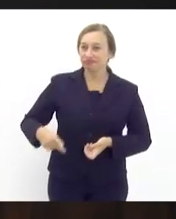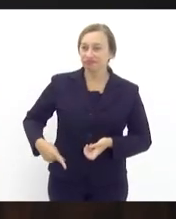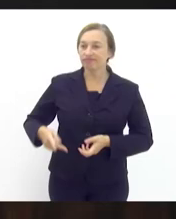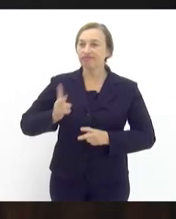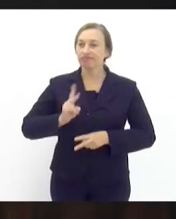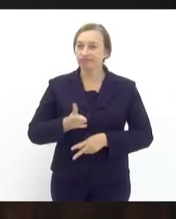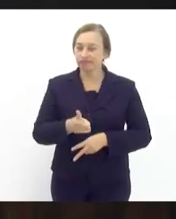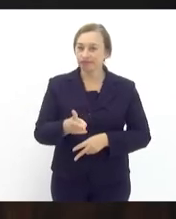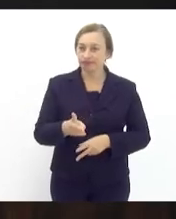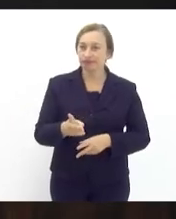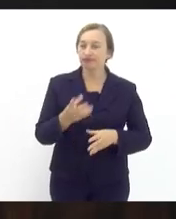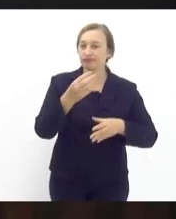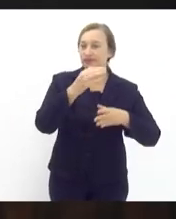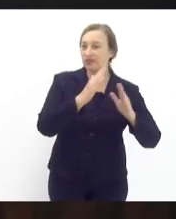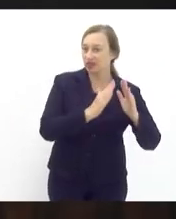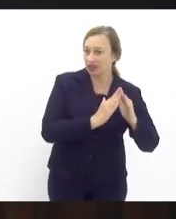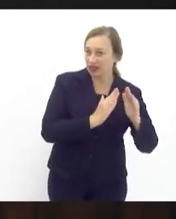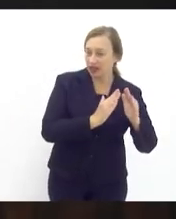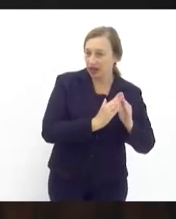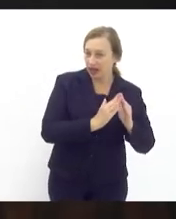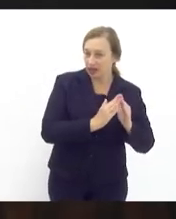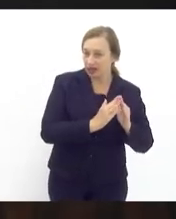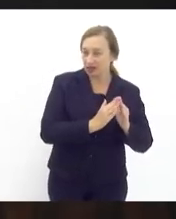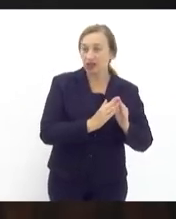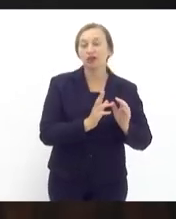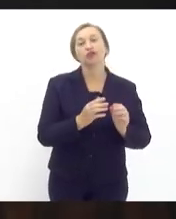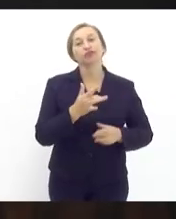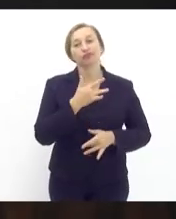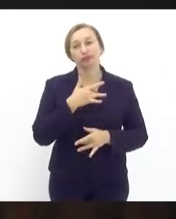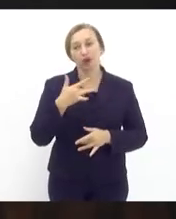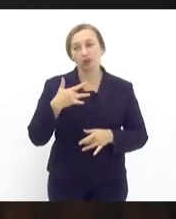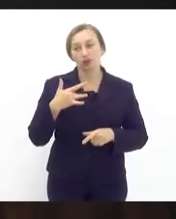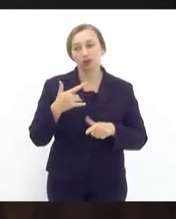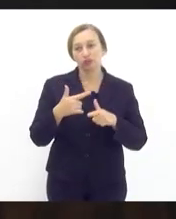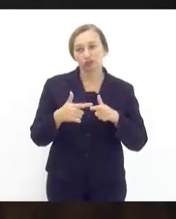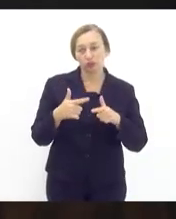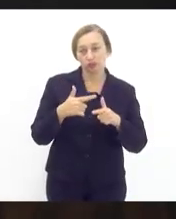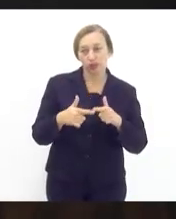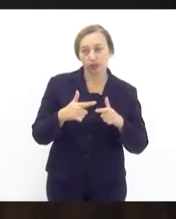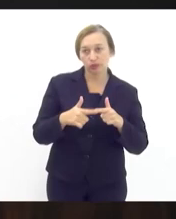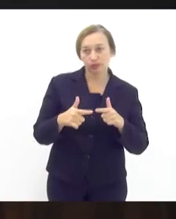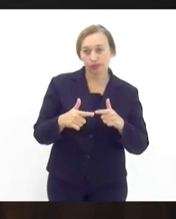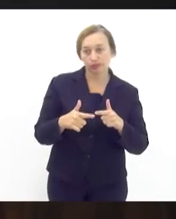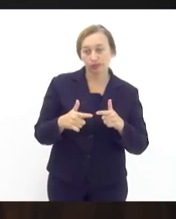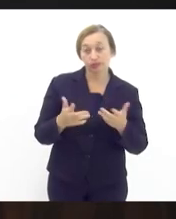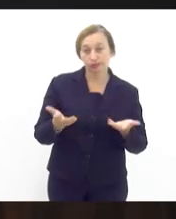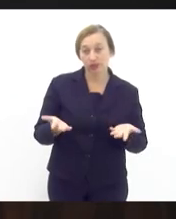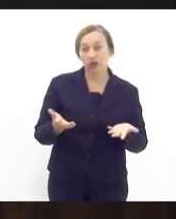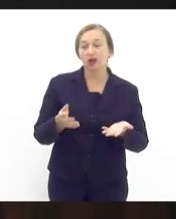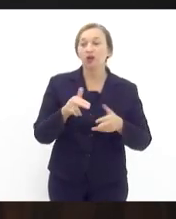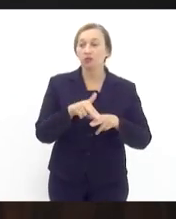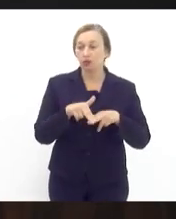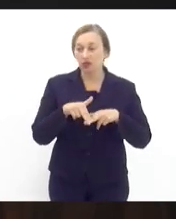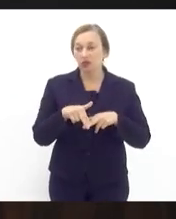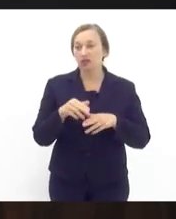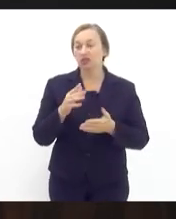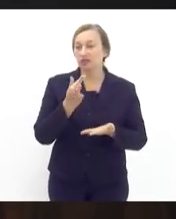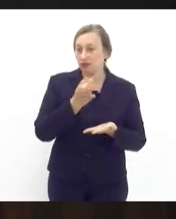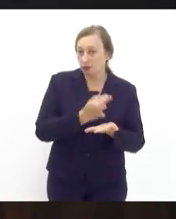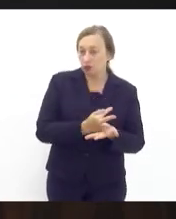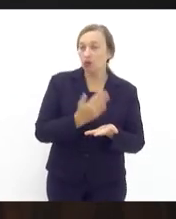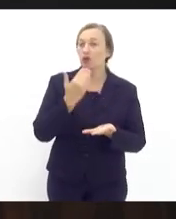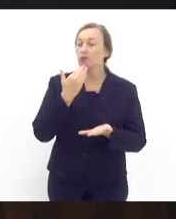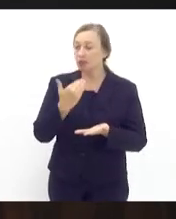licenciado por questões de saúde por isso que ele não está aqui conosco estaria conosco ele ele me pediu para que